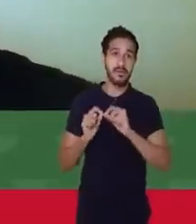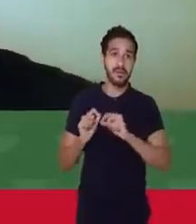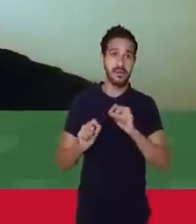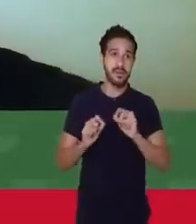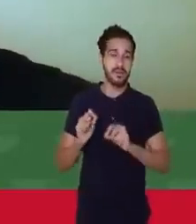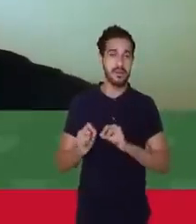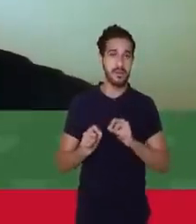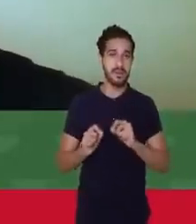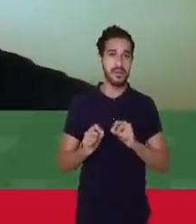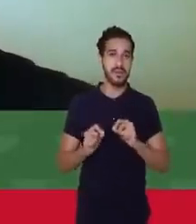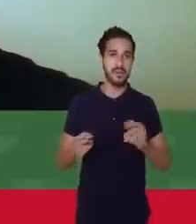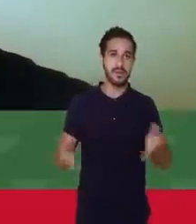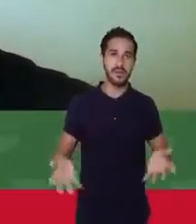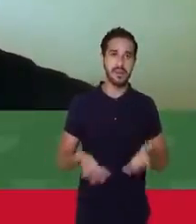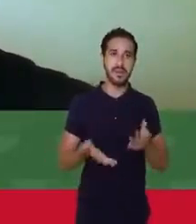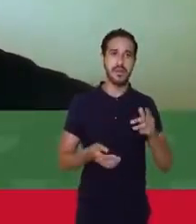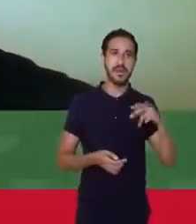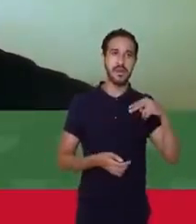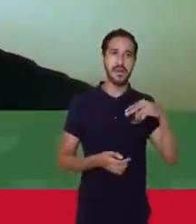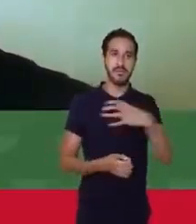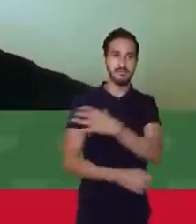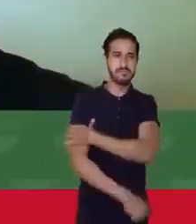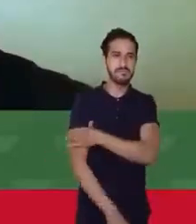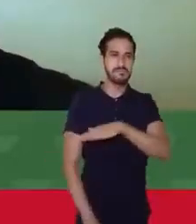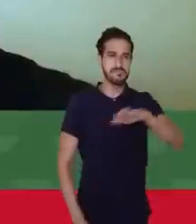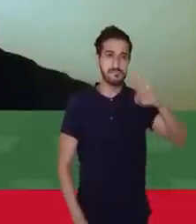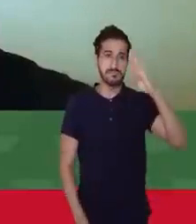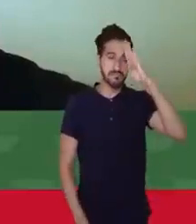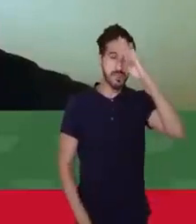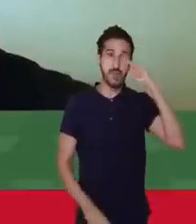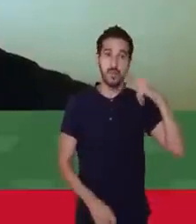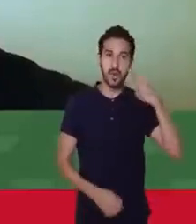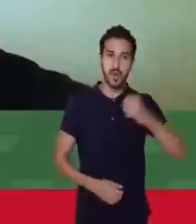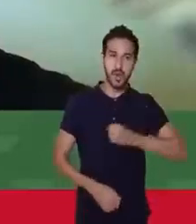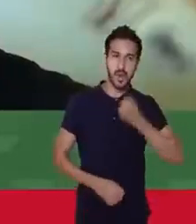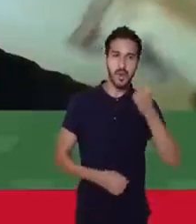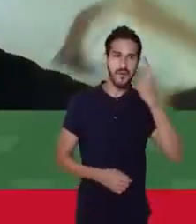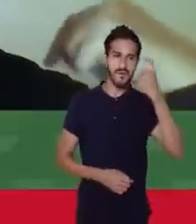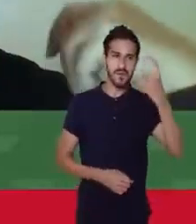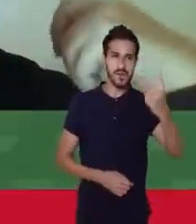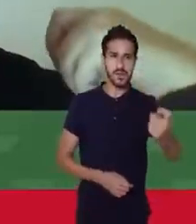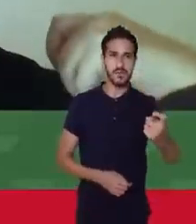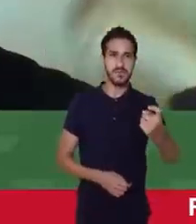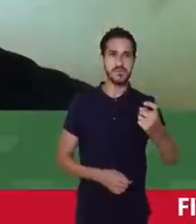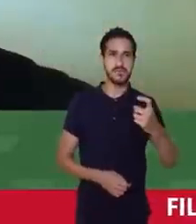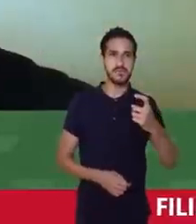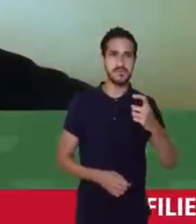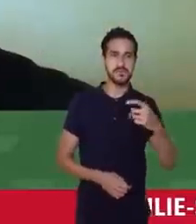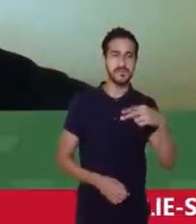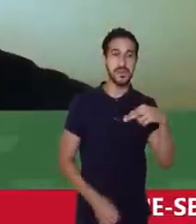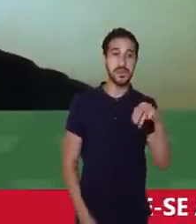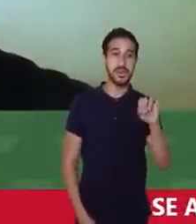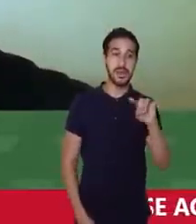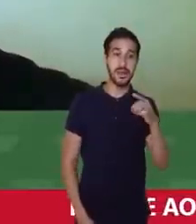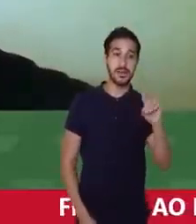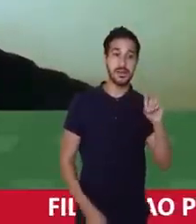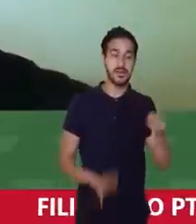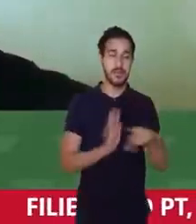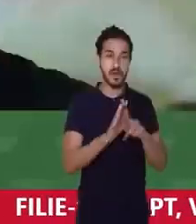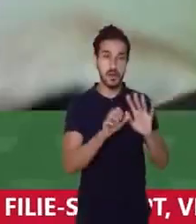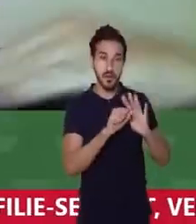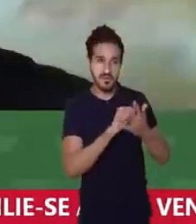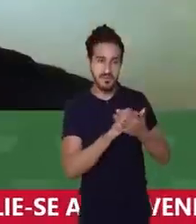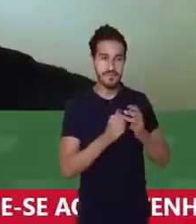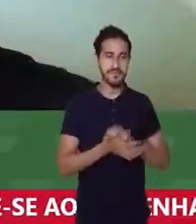o neofascismo do Bolsonaro, sua política de ódio, violência, né, de negação da